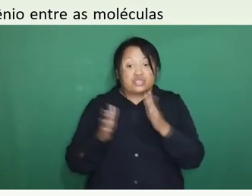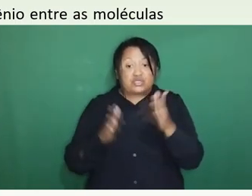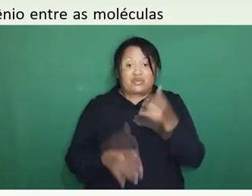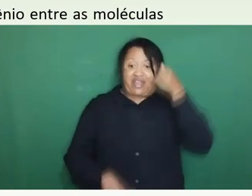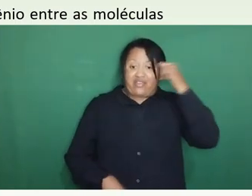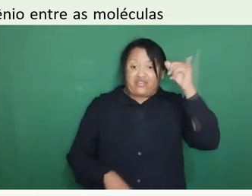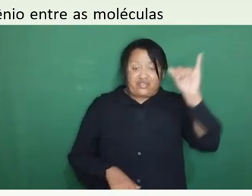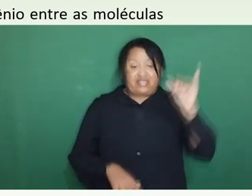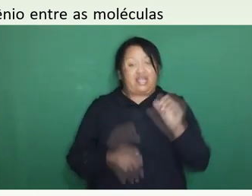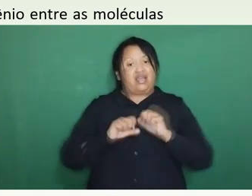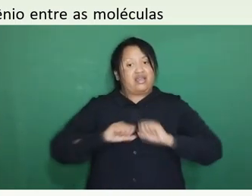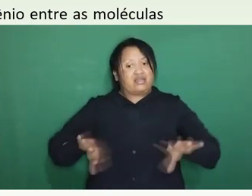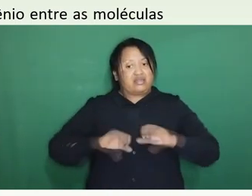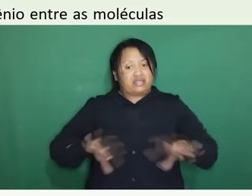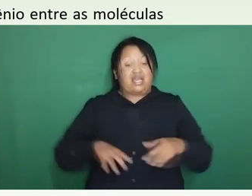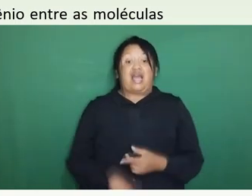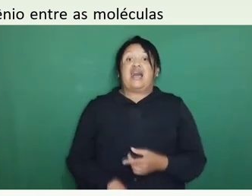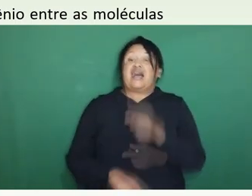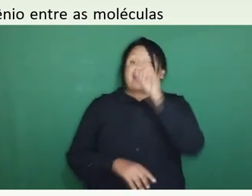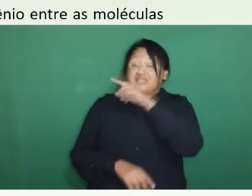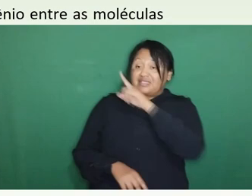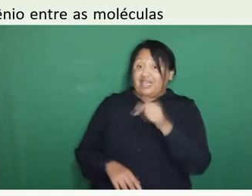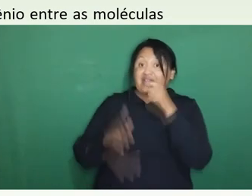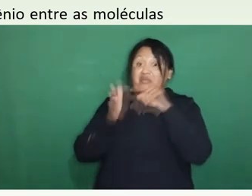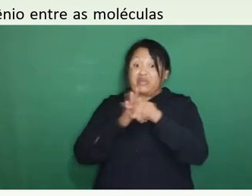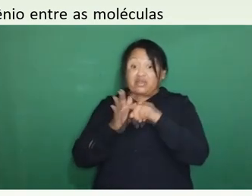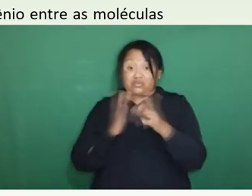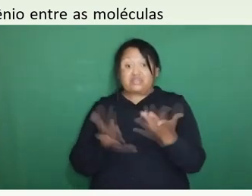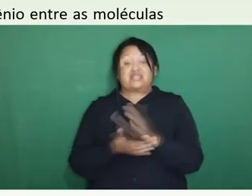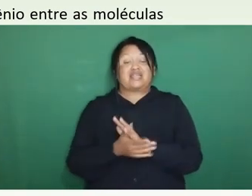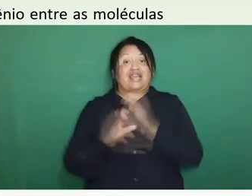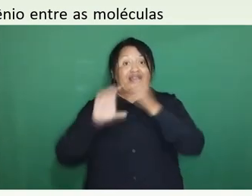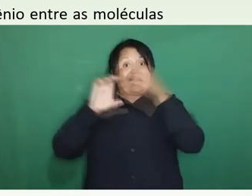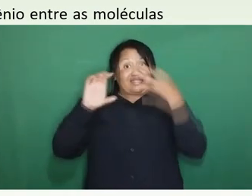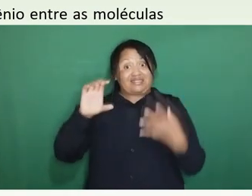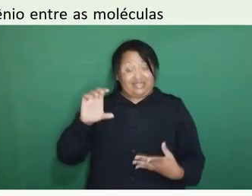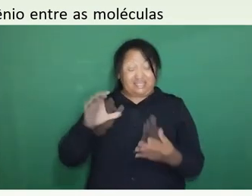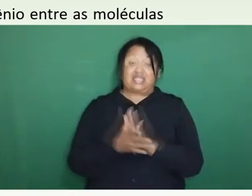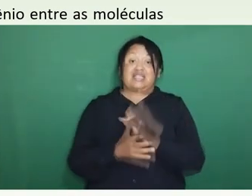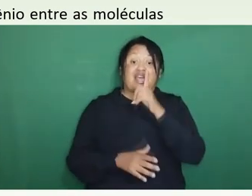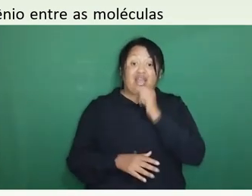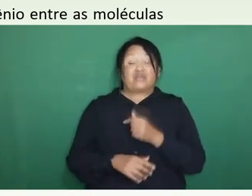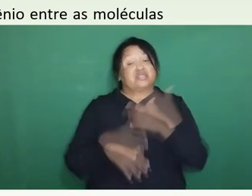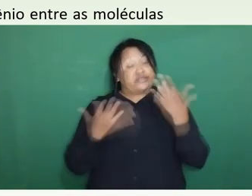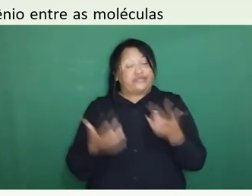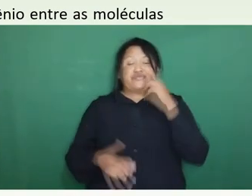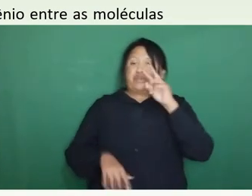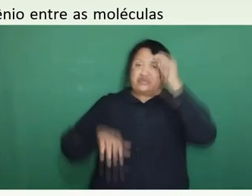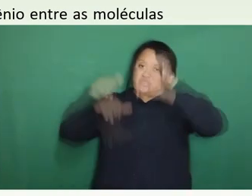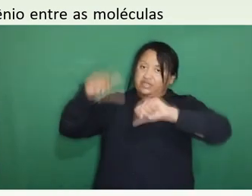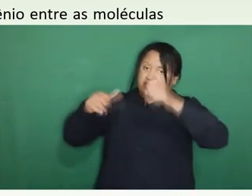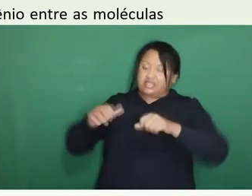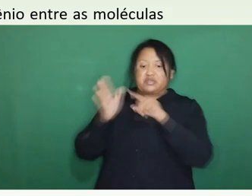assinale a alternativa que corresponde a propriedade da água Então vamos analisar as alternativas